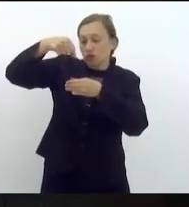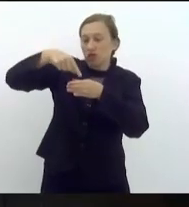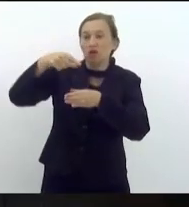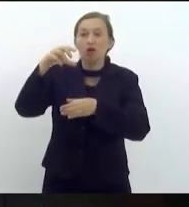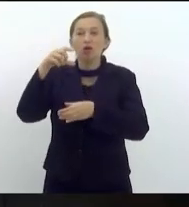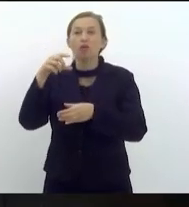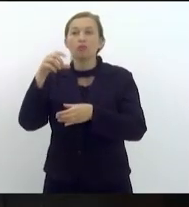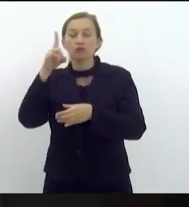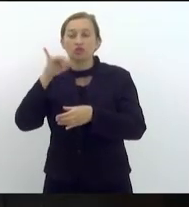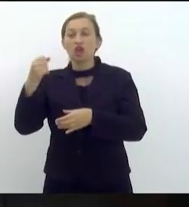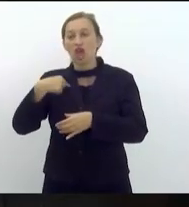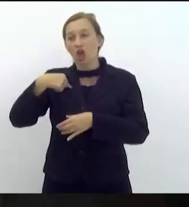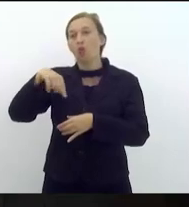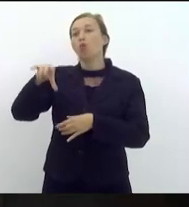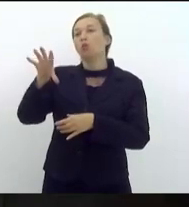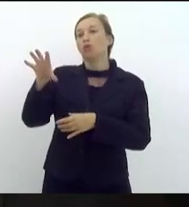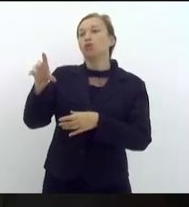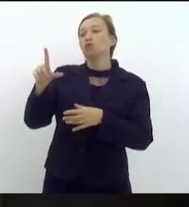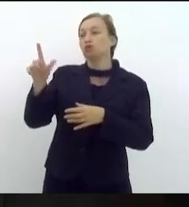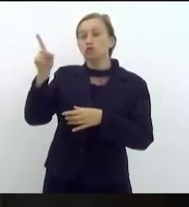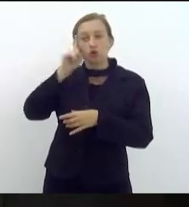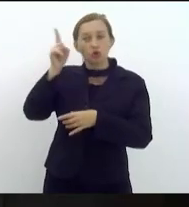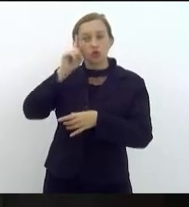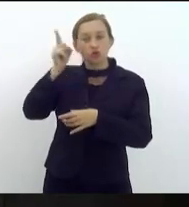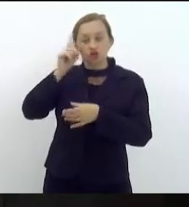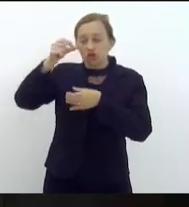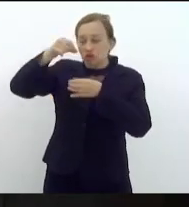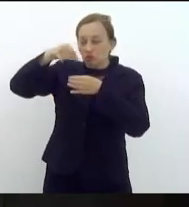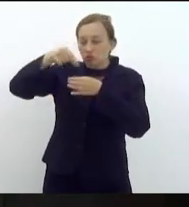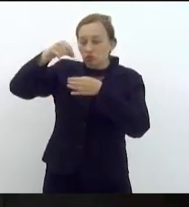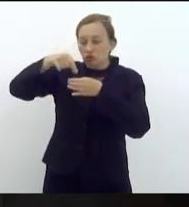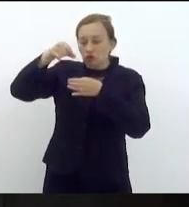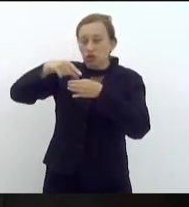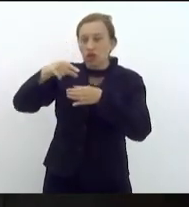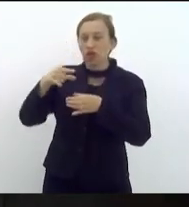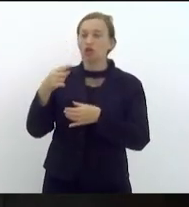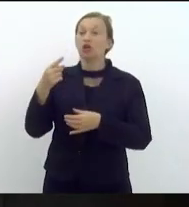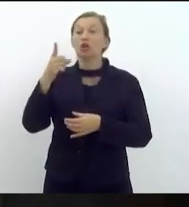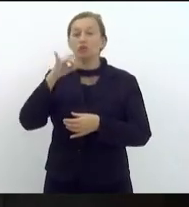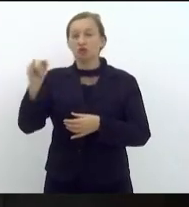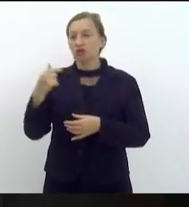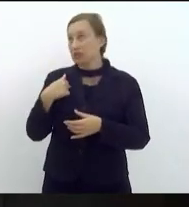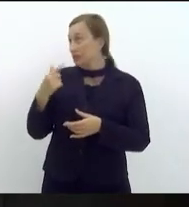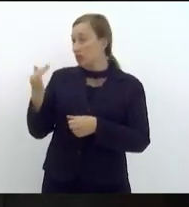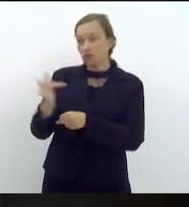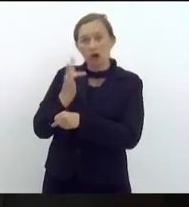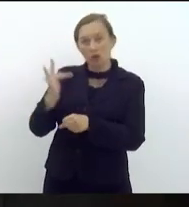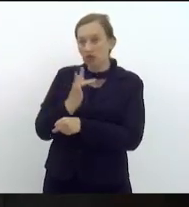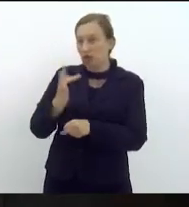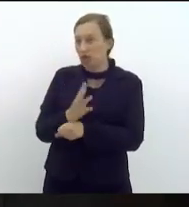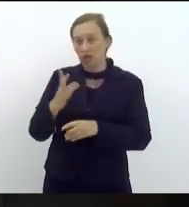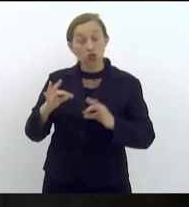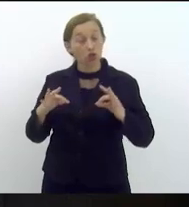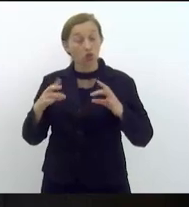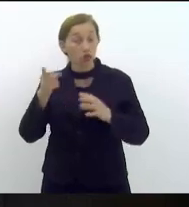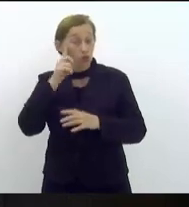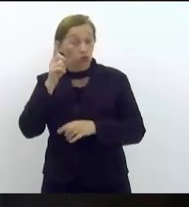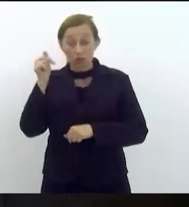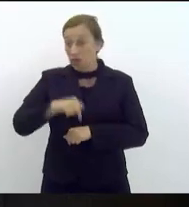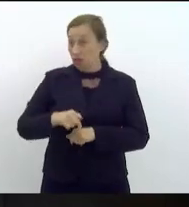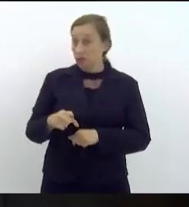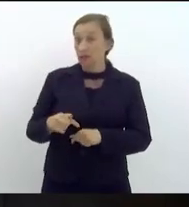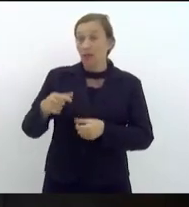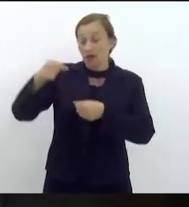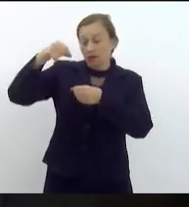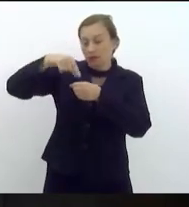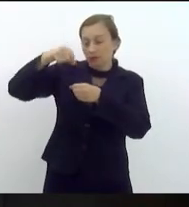eu tomo todo dia três gotinhas senão não aguentaria várias coisas que eu aguento aqui nessa Assembleia Legislativa três gotinhas